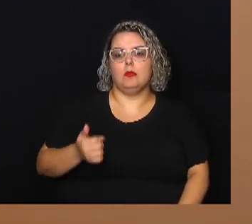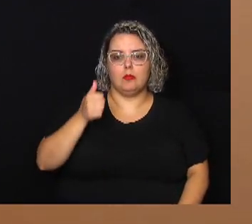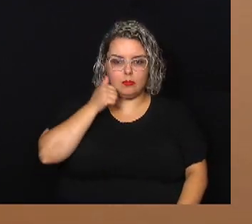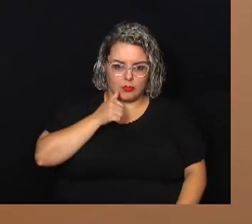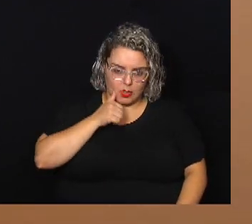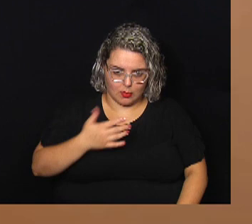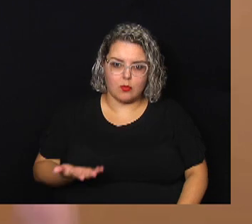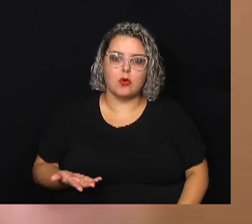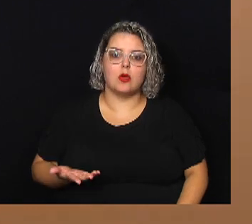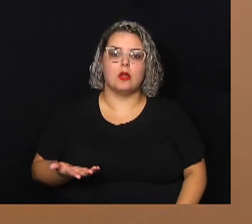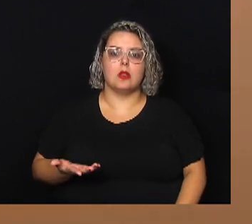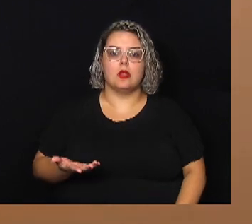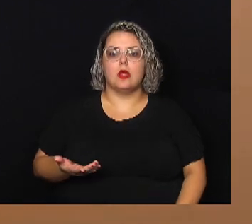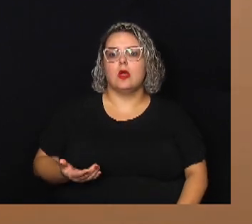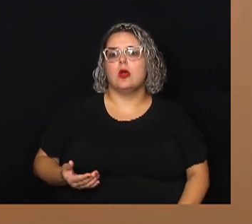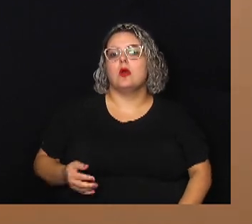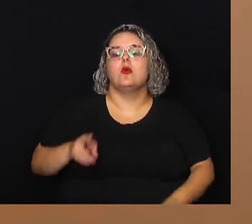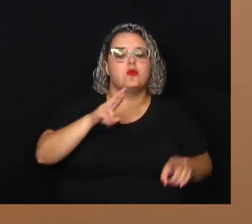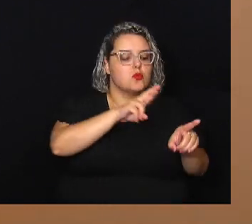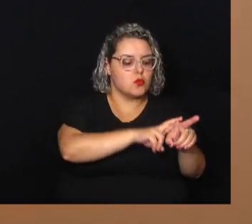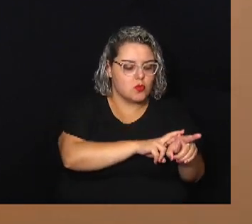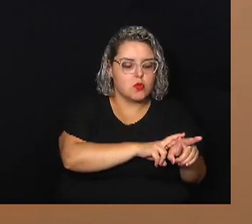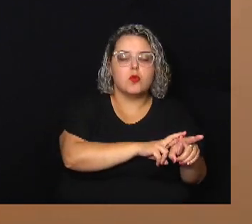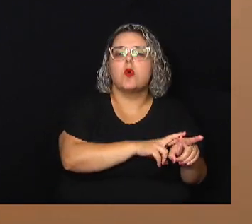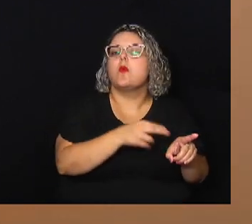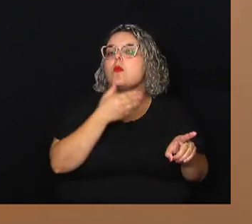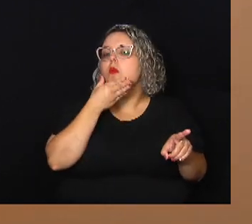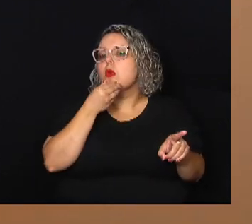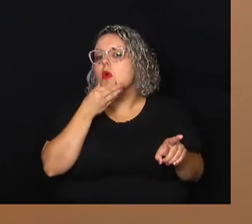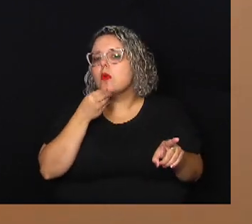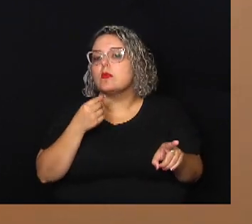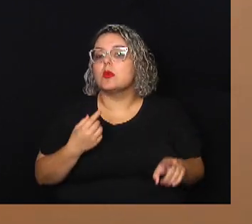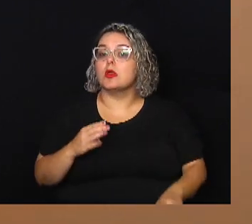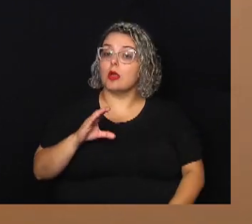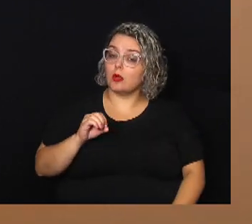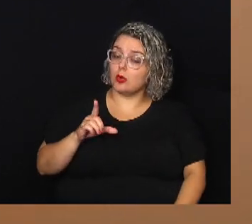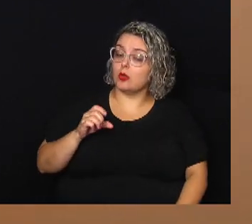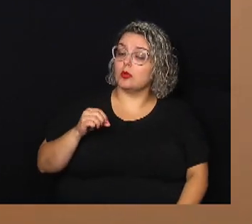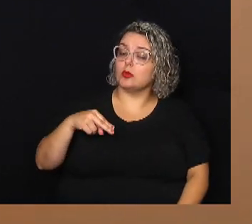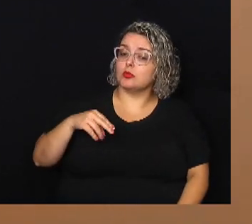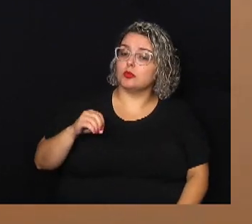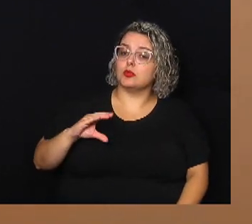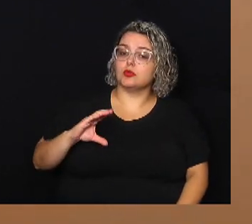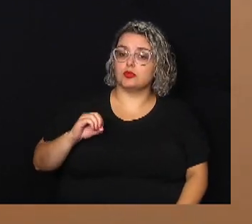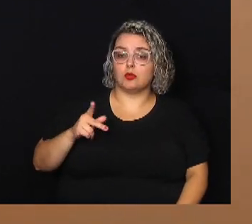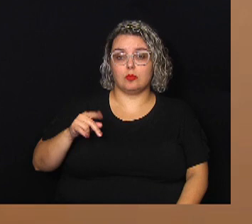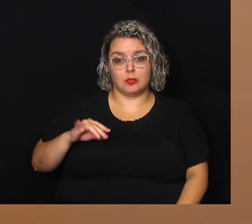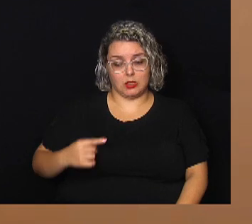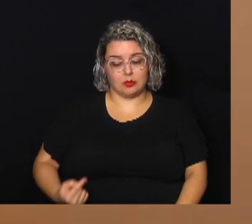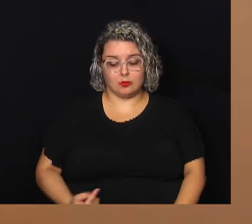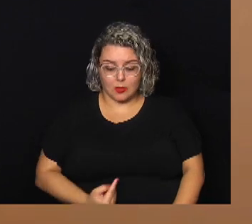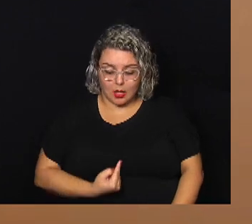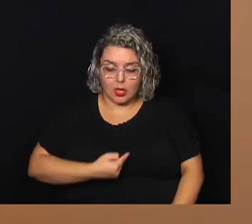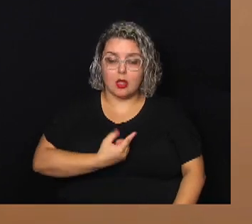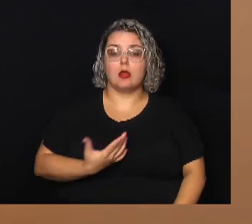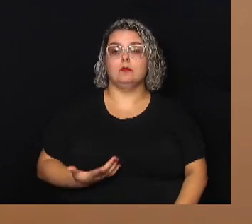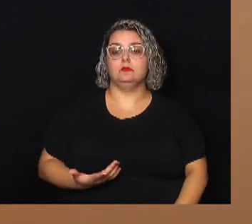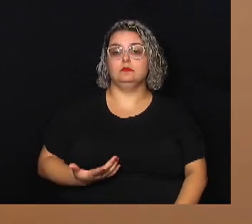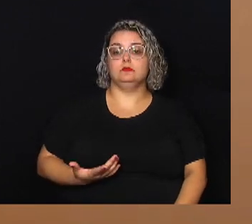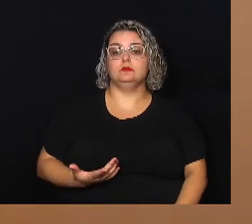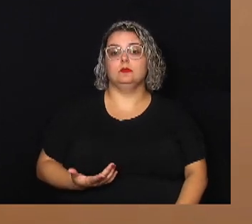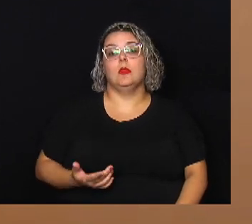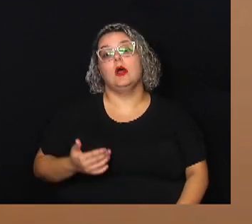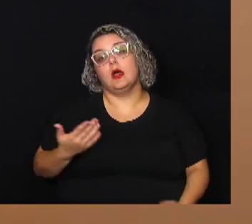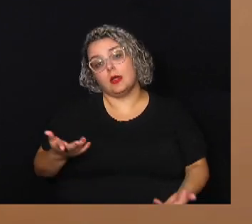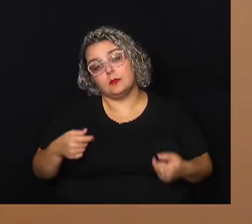mamografia para a mulher, o exame de próstata para o homem, a colonoscopia. Dessa forma, normalmente, você nota alteração e procura o